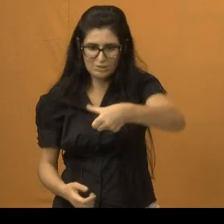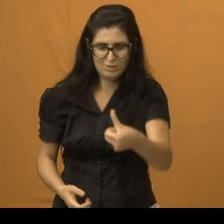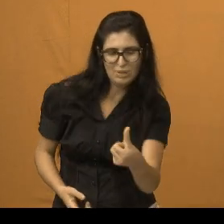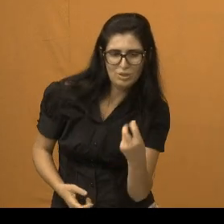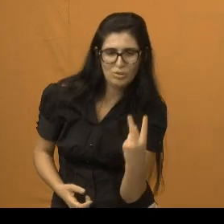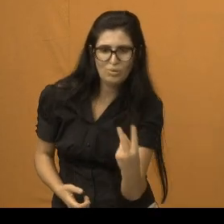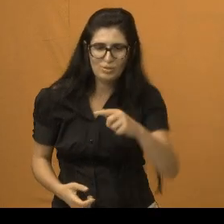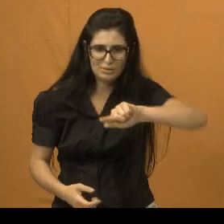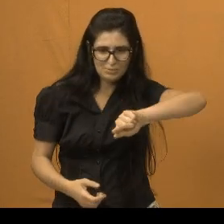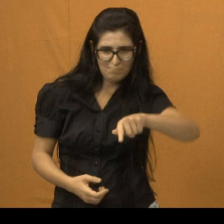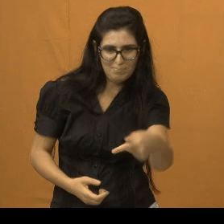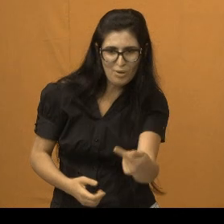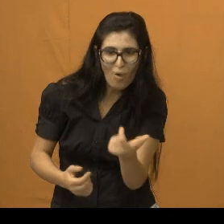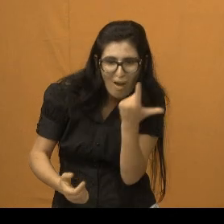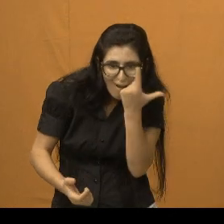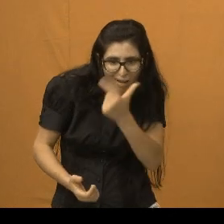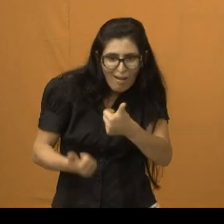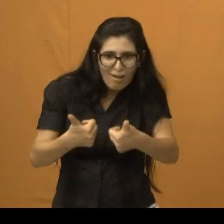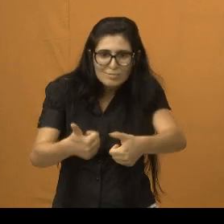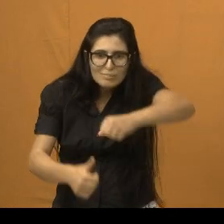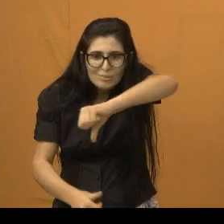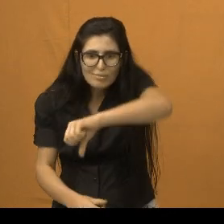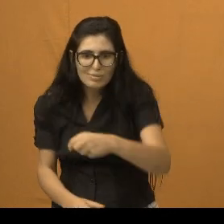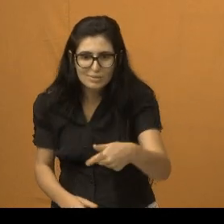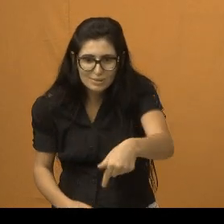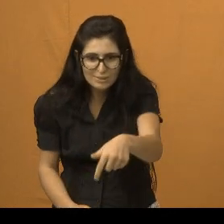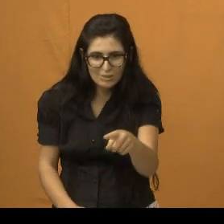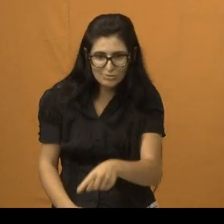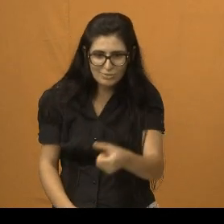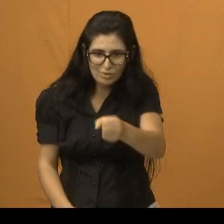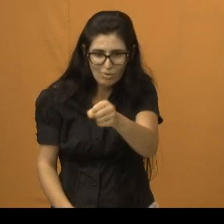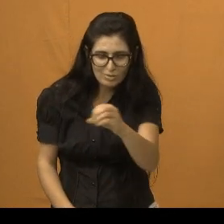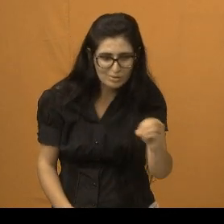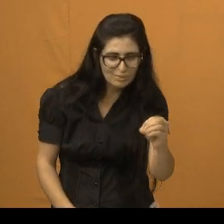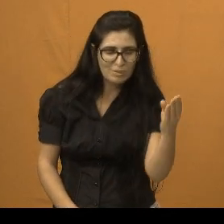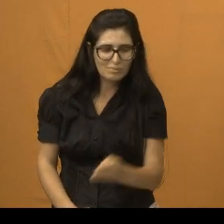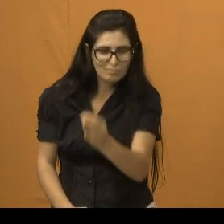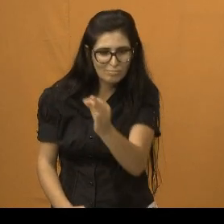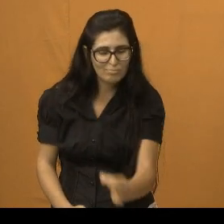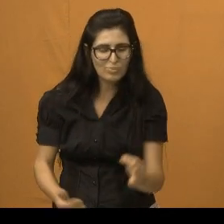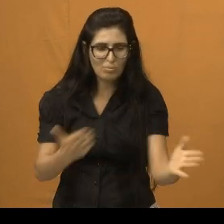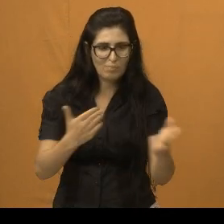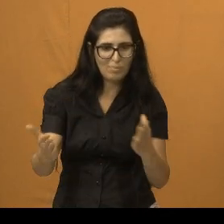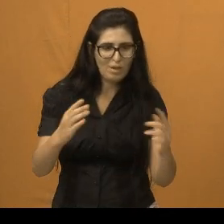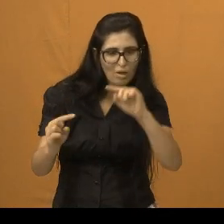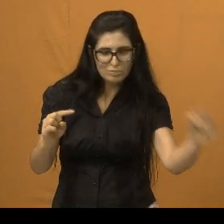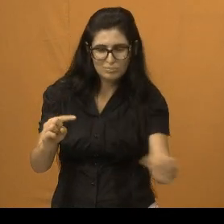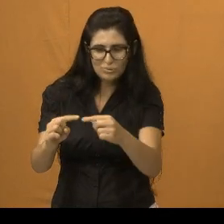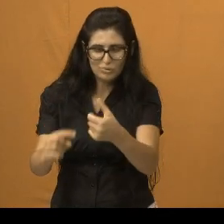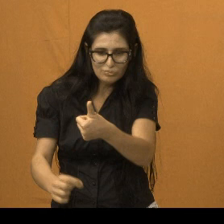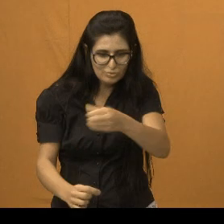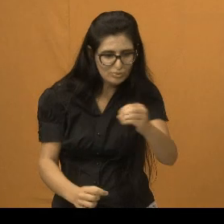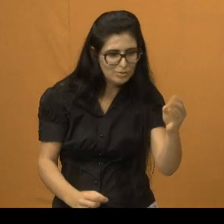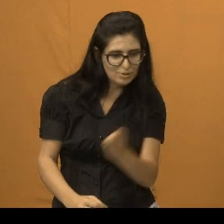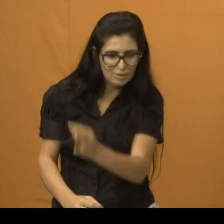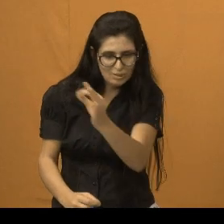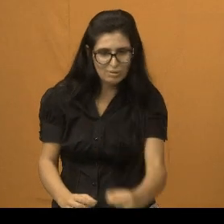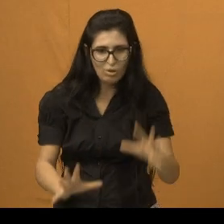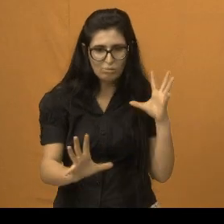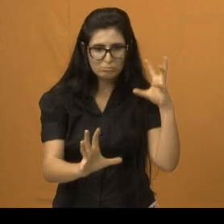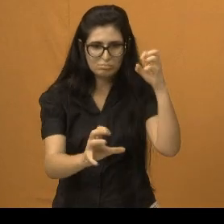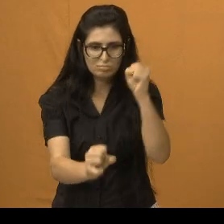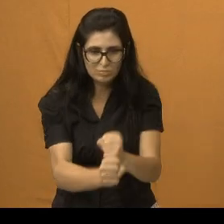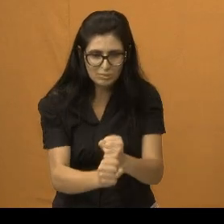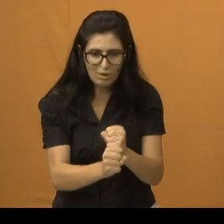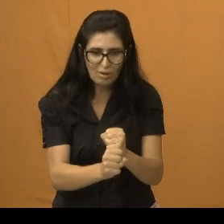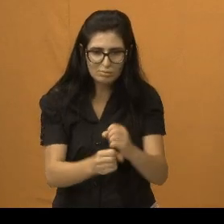32.762.000, chegando à cifra de 97,80% da sua meta de 100. Por fim, temos o total, né, que a gente